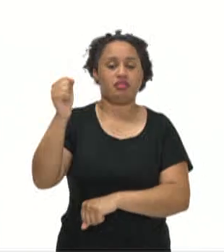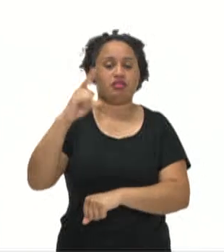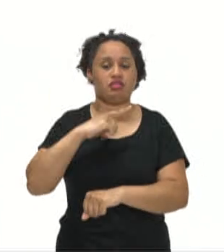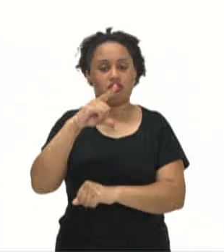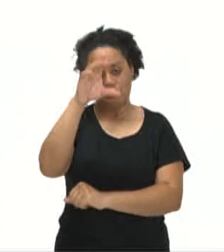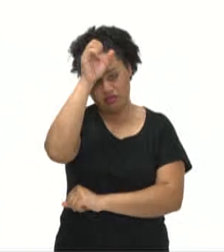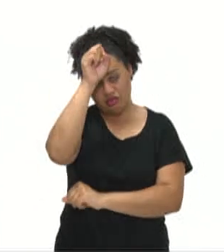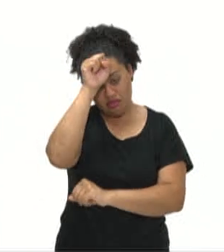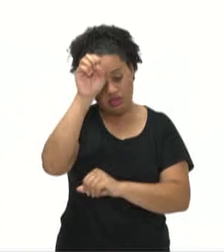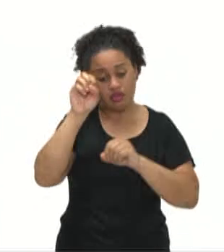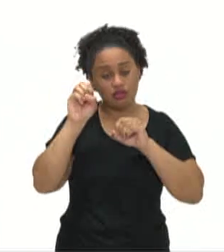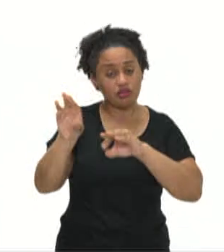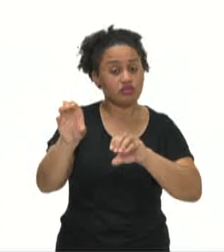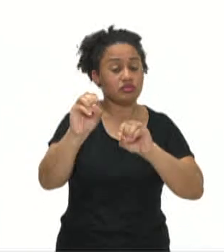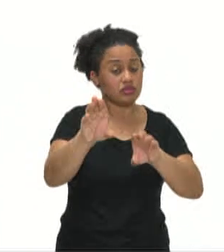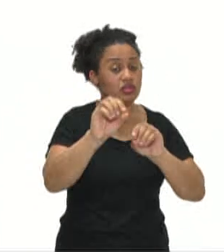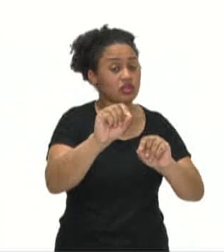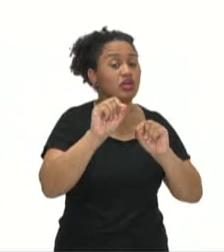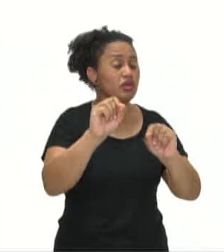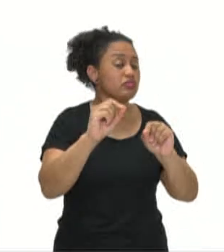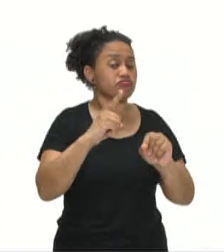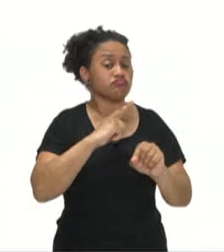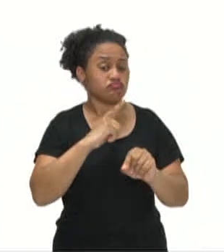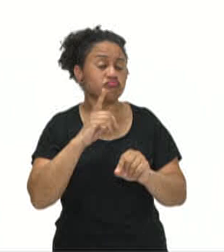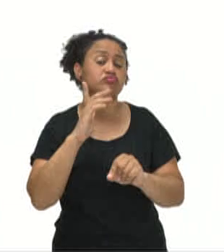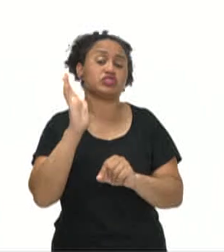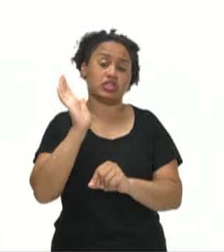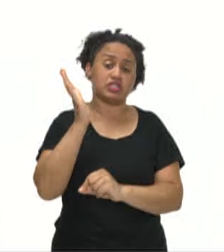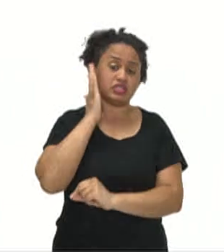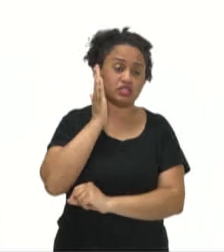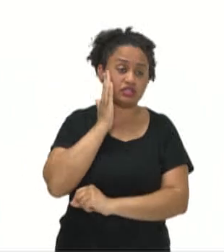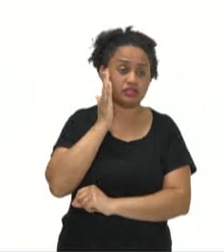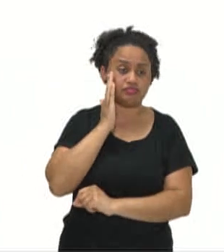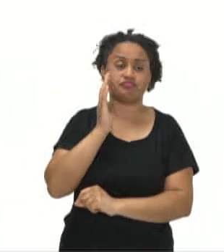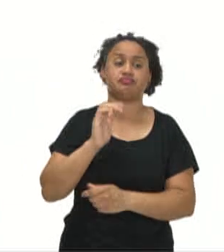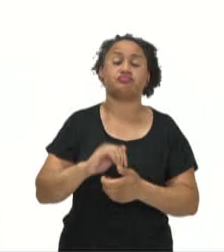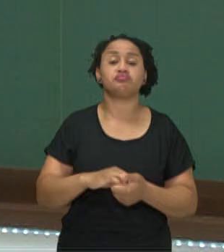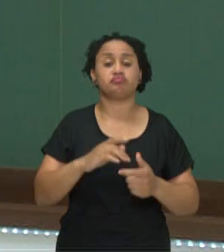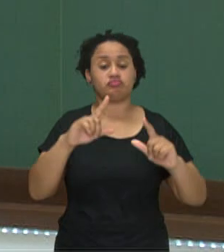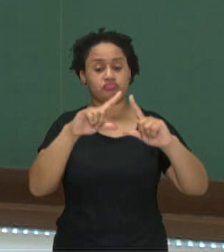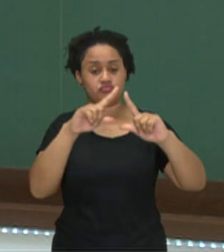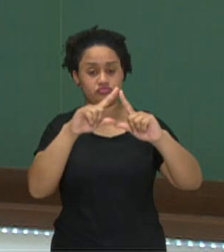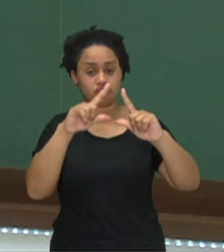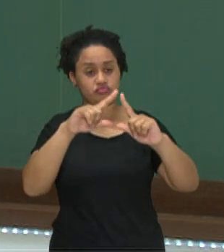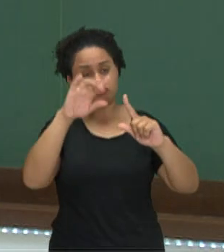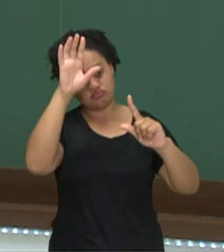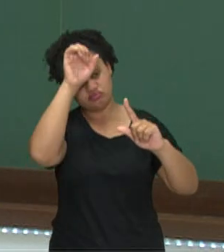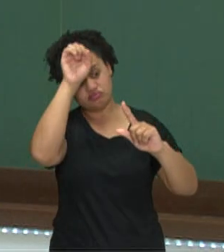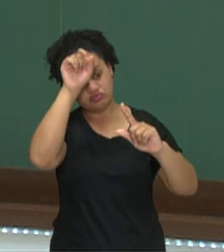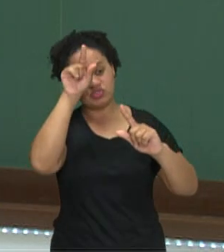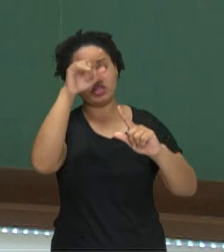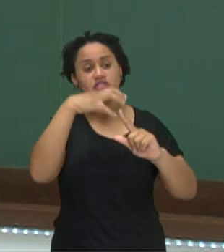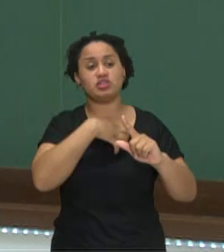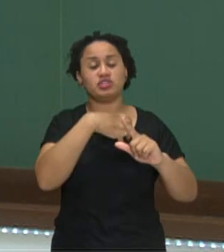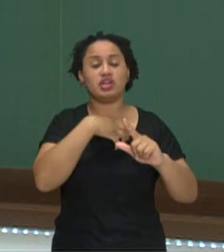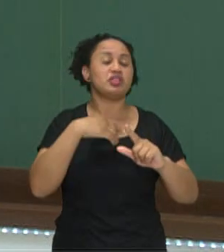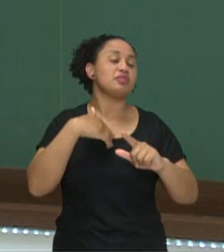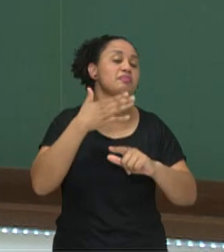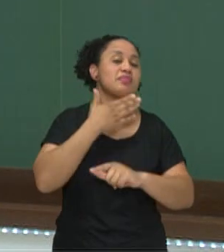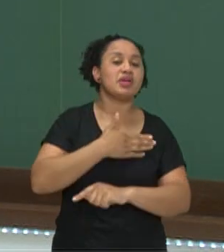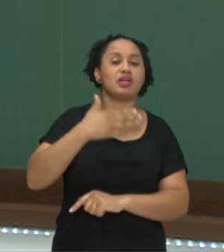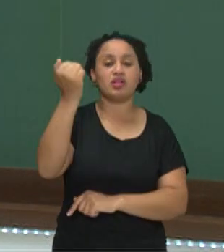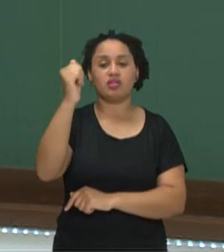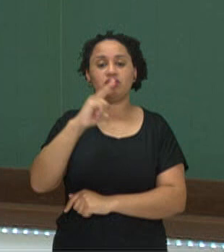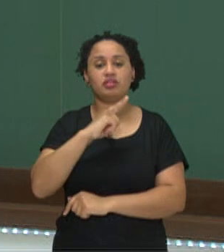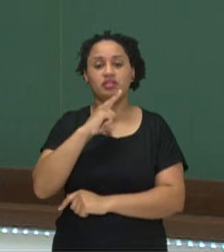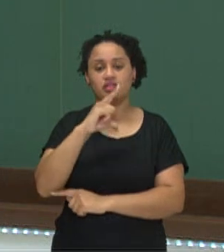aprendizado é ensinar aquilo que a gente aprendeu. Segundo a pirâmide de aprendizagem, esse é o modelo mais